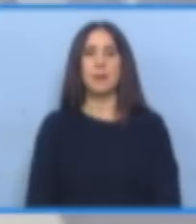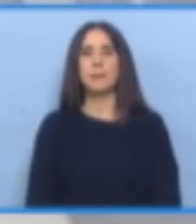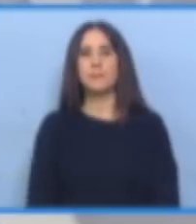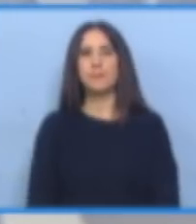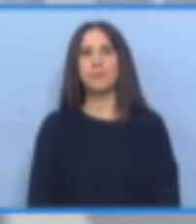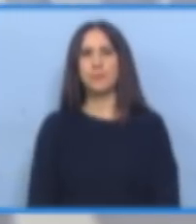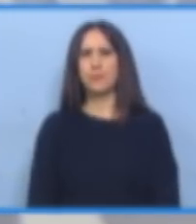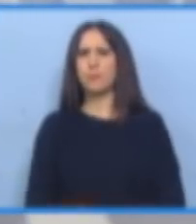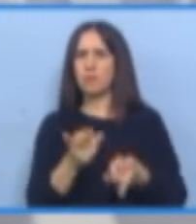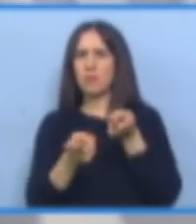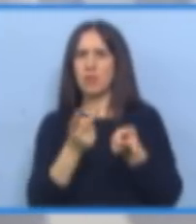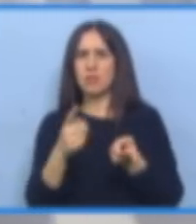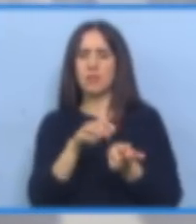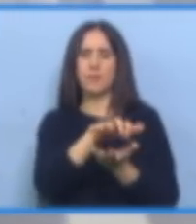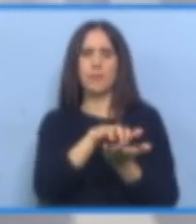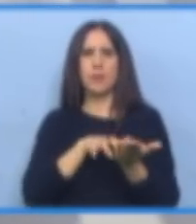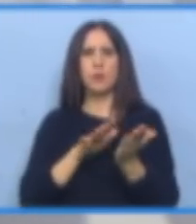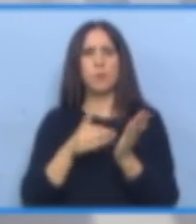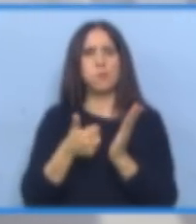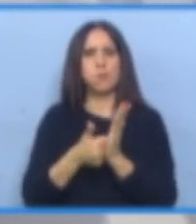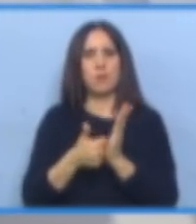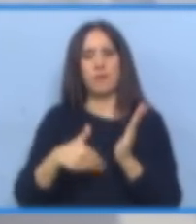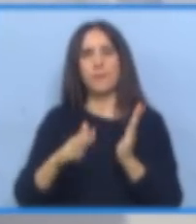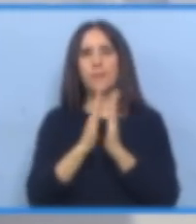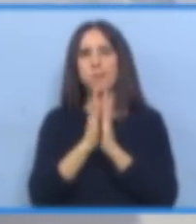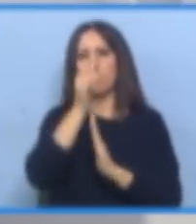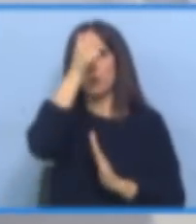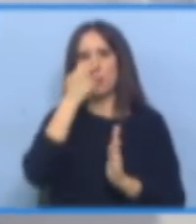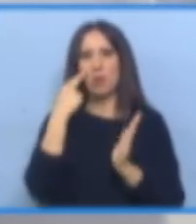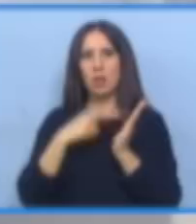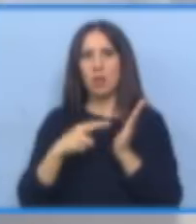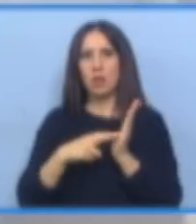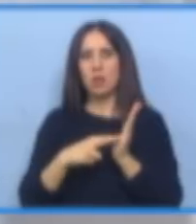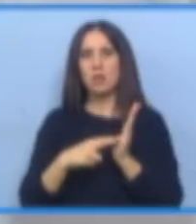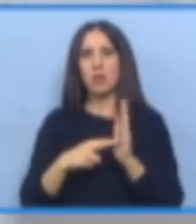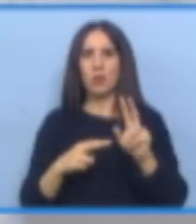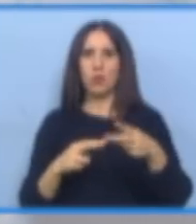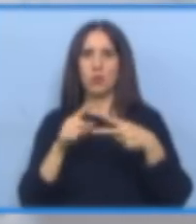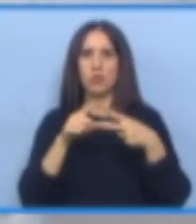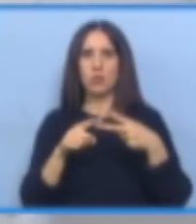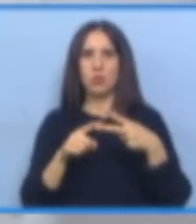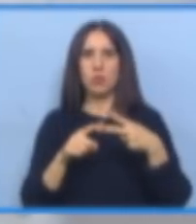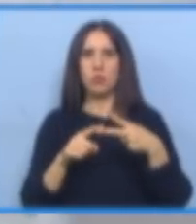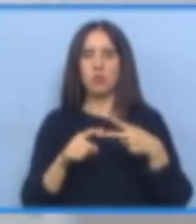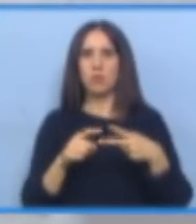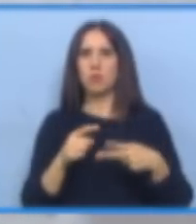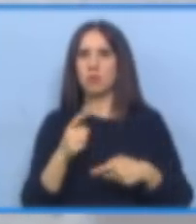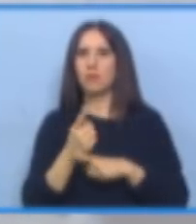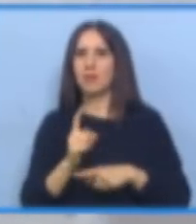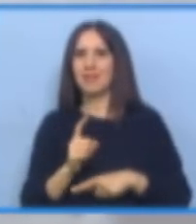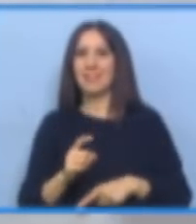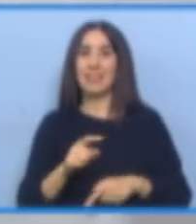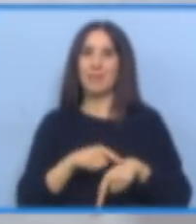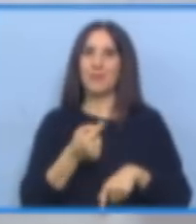Nesta análise que fazemos aos textos da Bíblia que se usam nas Eucaristias de domingo, vamos para os outros dois. E por que não? Porque temos já pouco